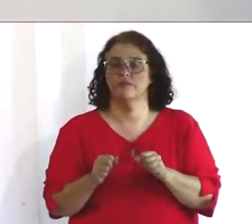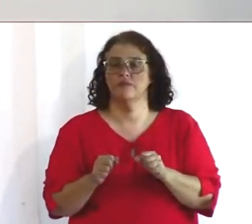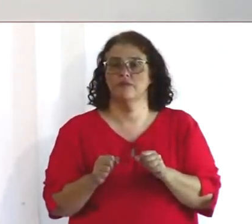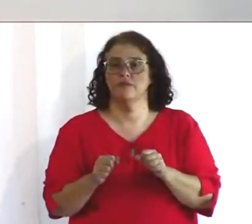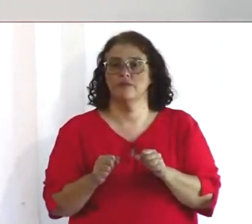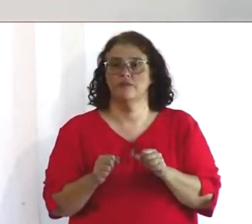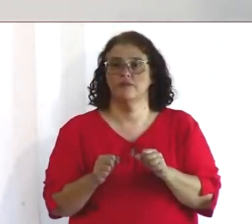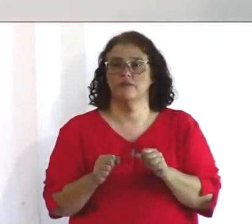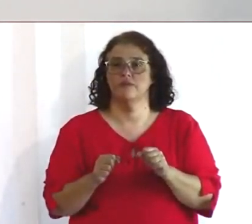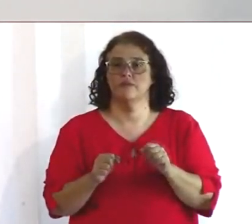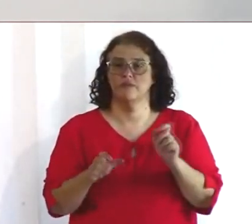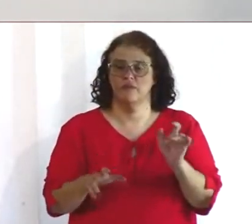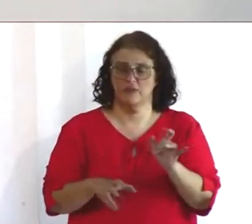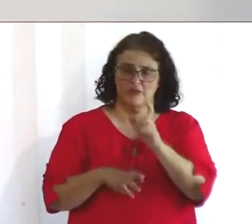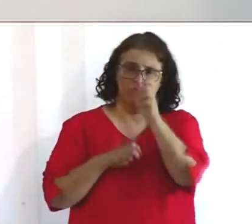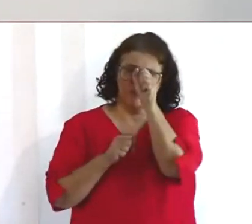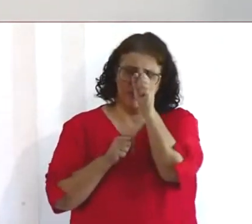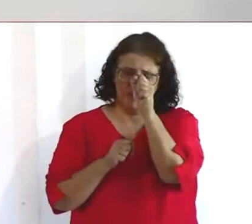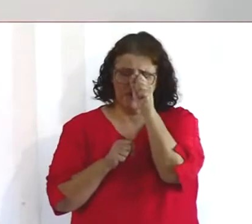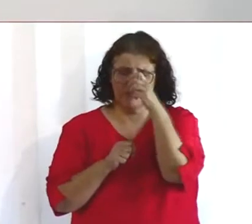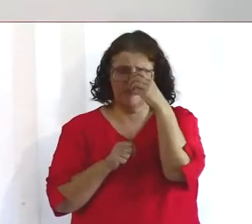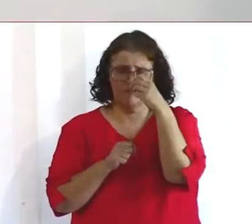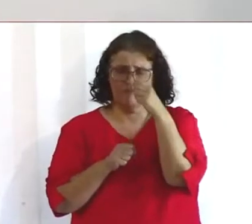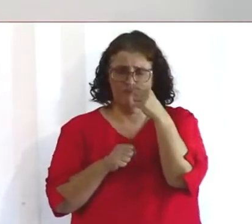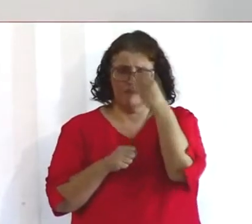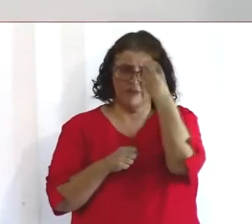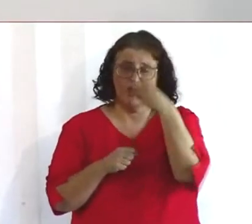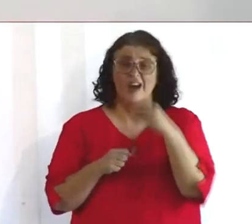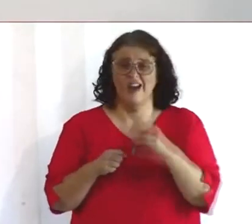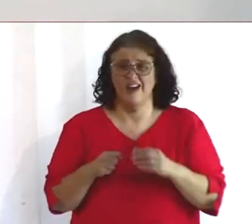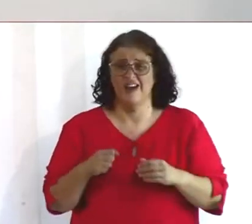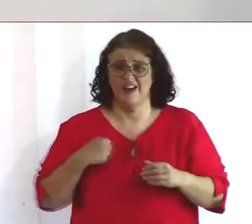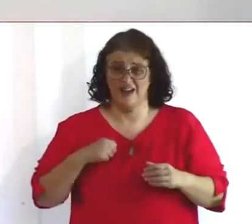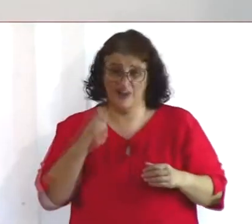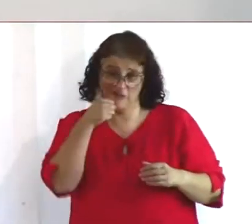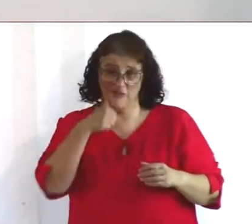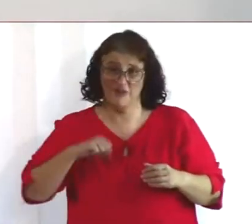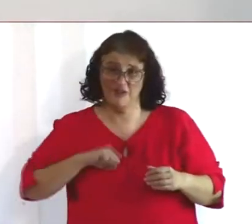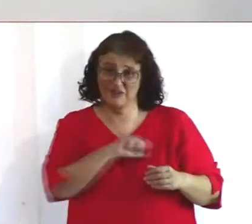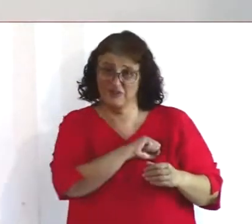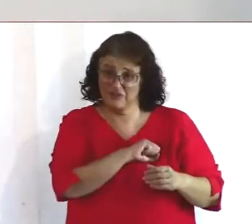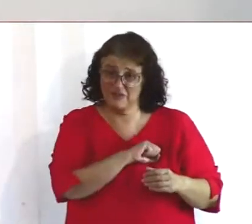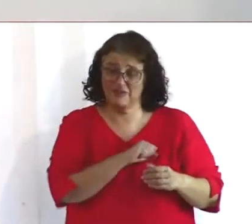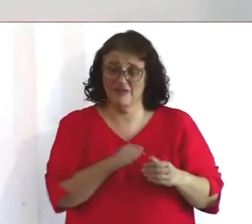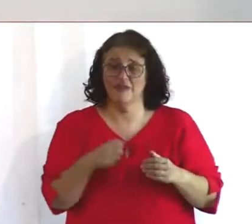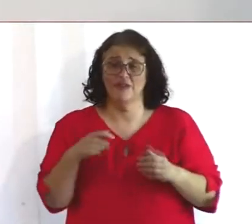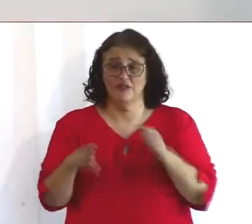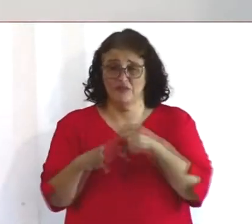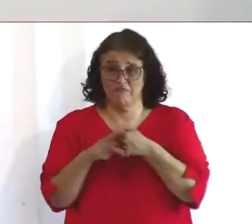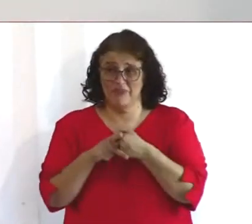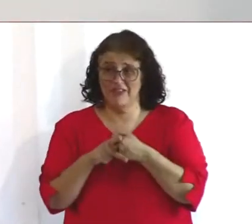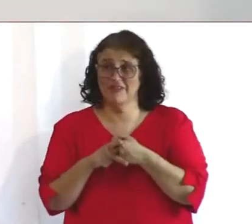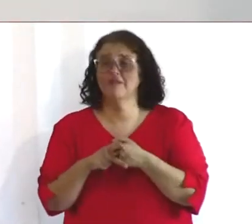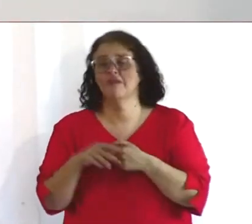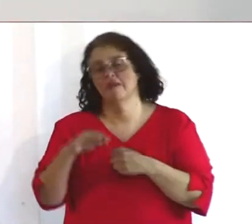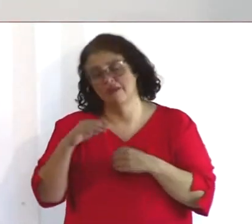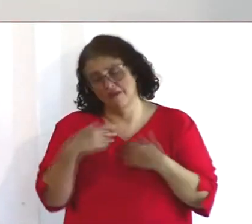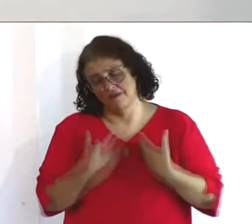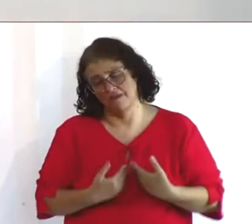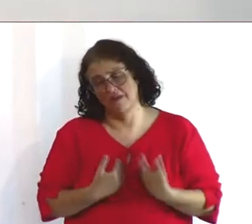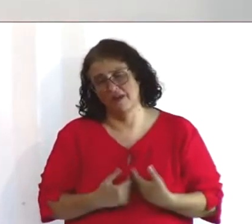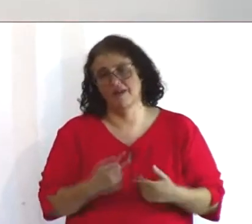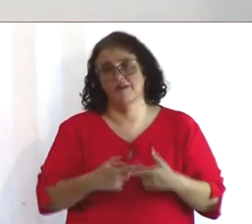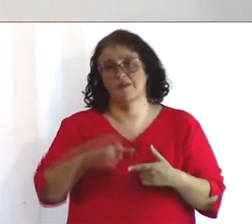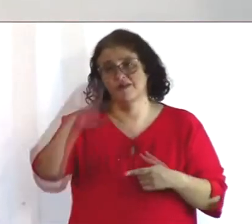fraqueza. A febre deixou a sogra de Pedro muito fraca. Febre deixa qualquer um muito fraco.